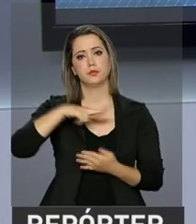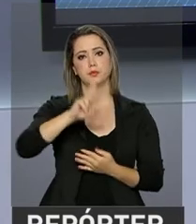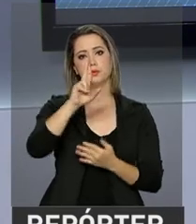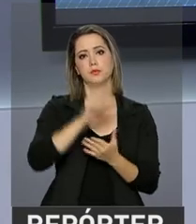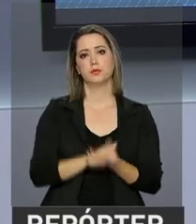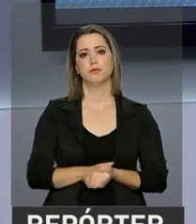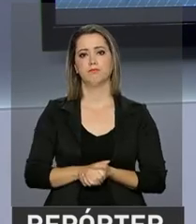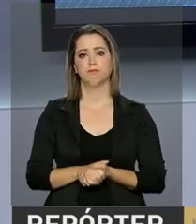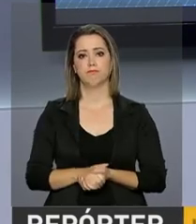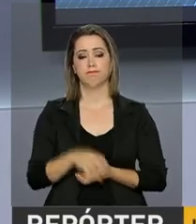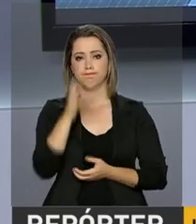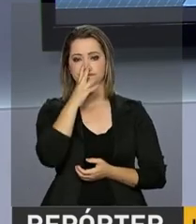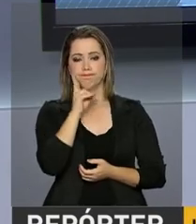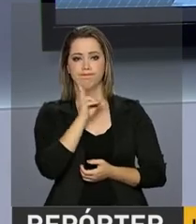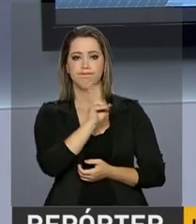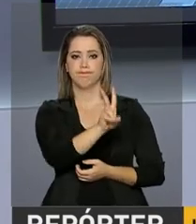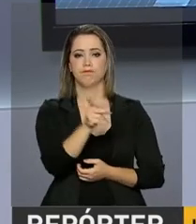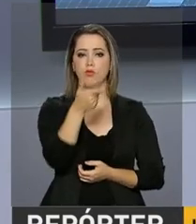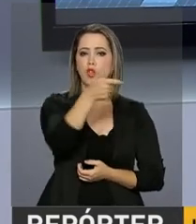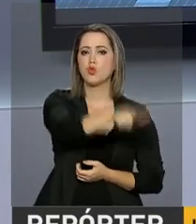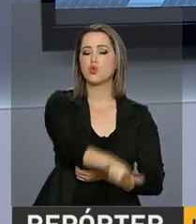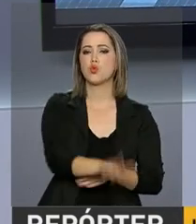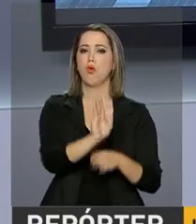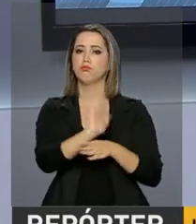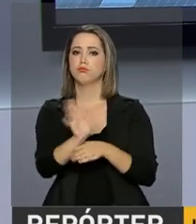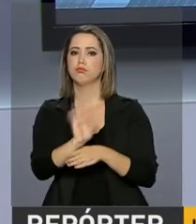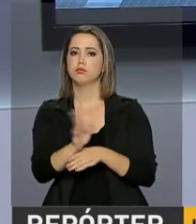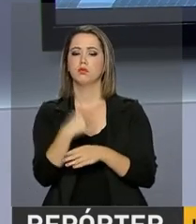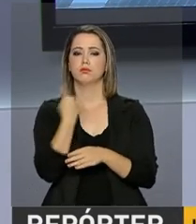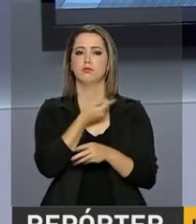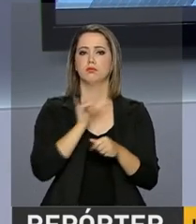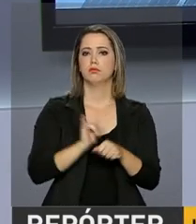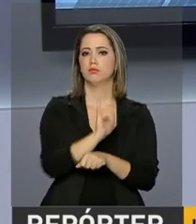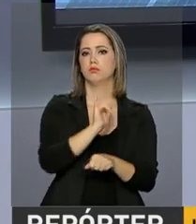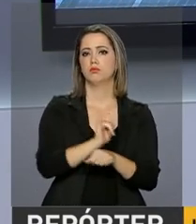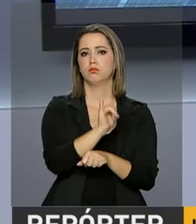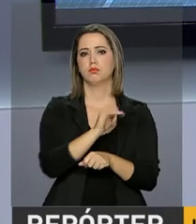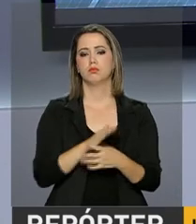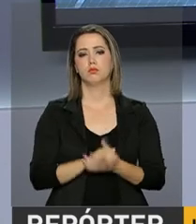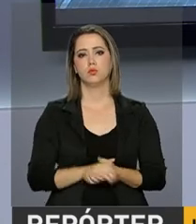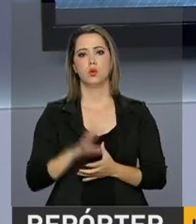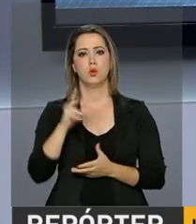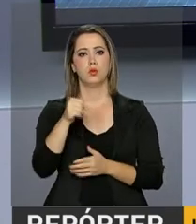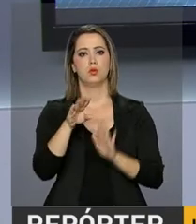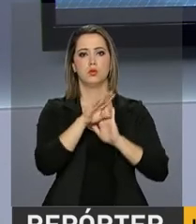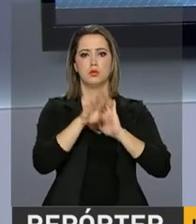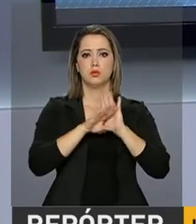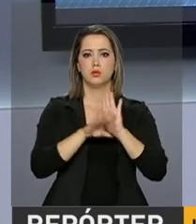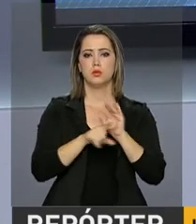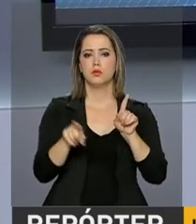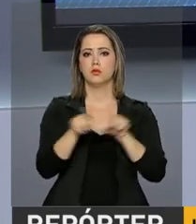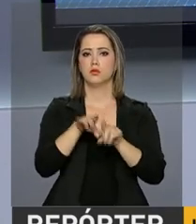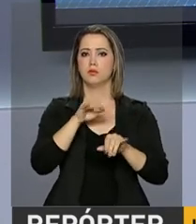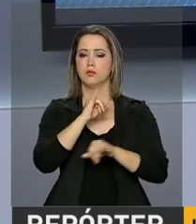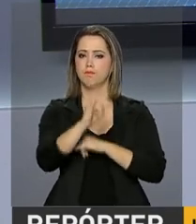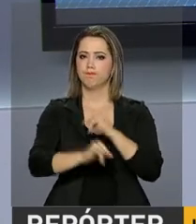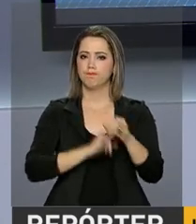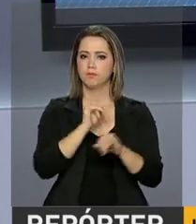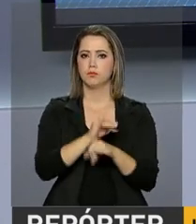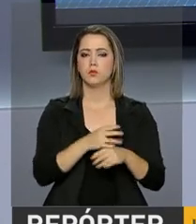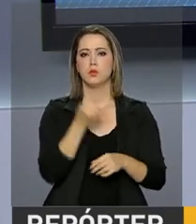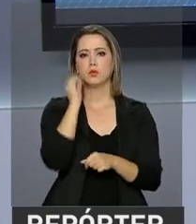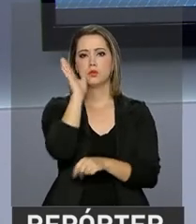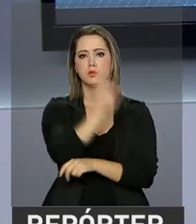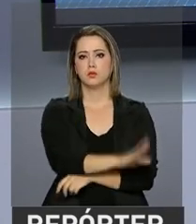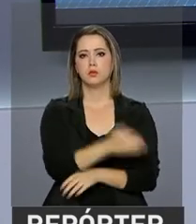Repórter NBR. Você pode rever as reportagens no nosso canal no YouTube. Toda a nossa programação também está na internet.